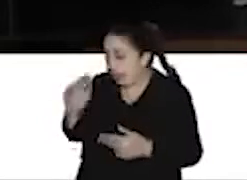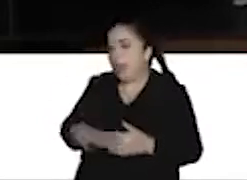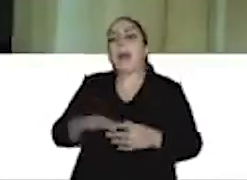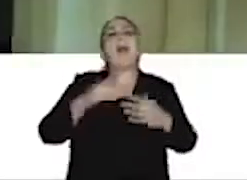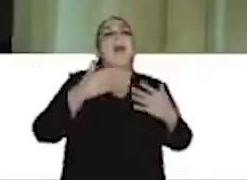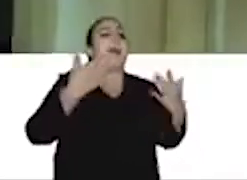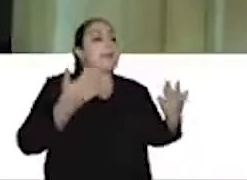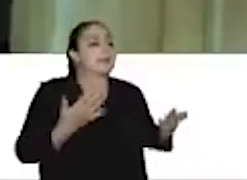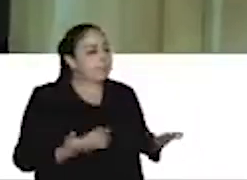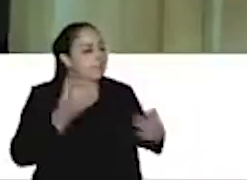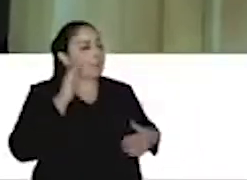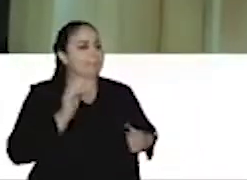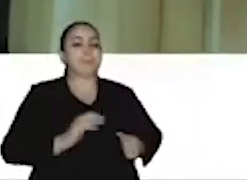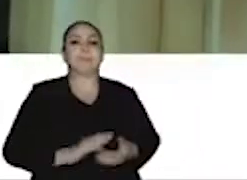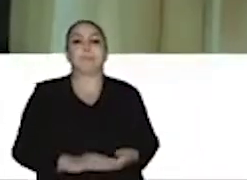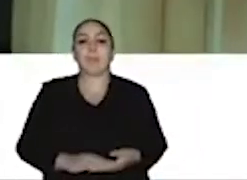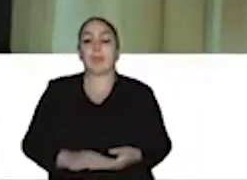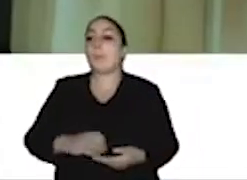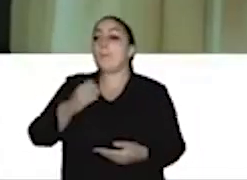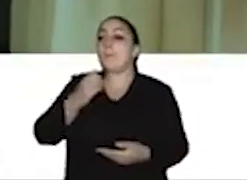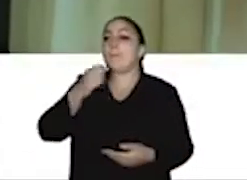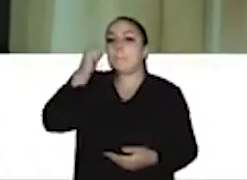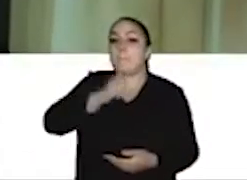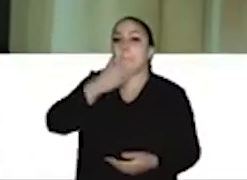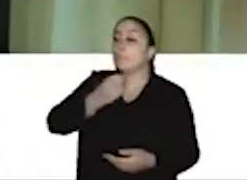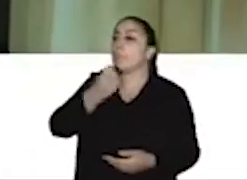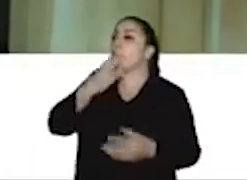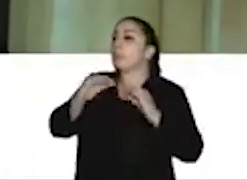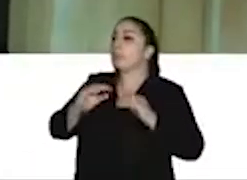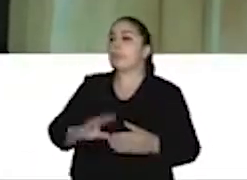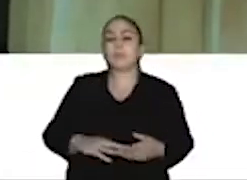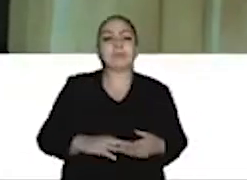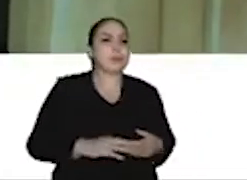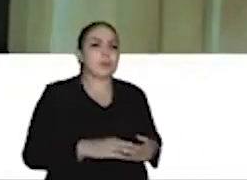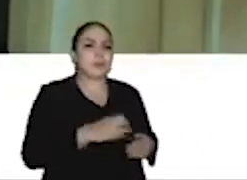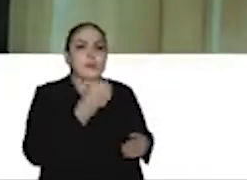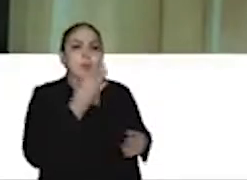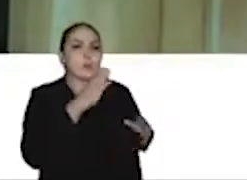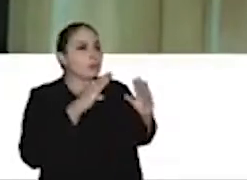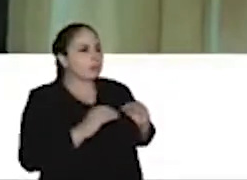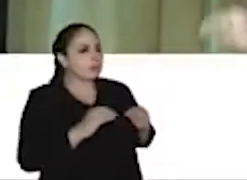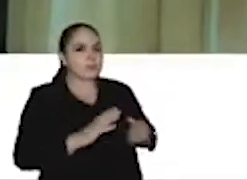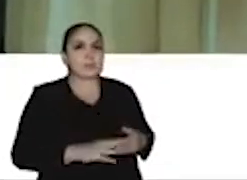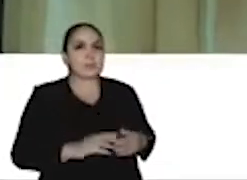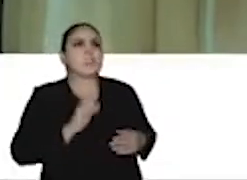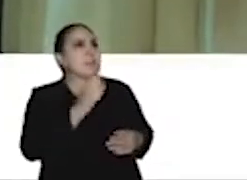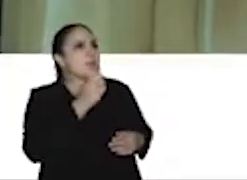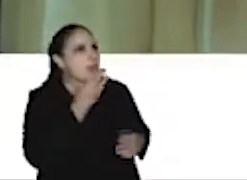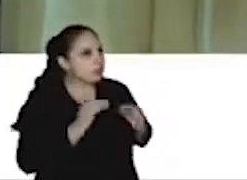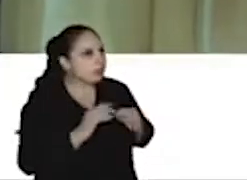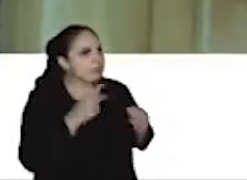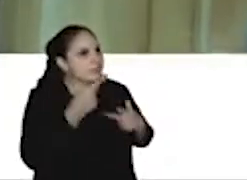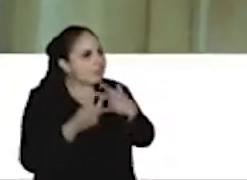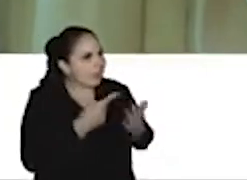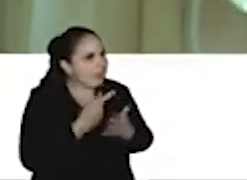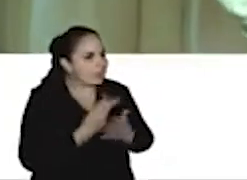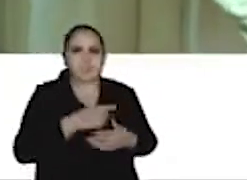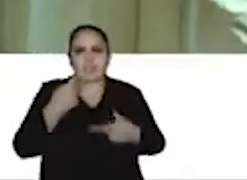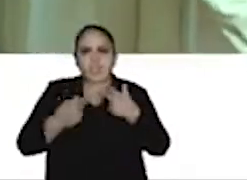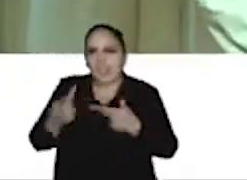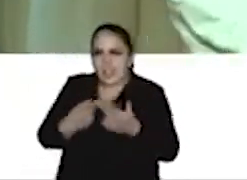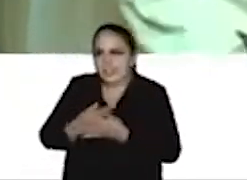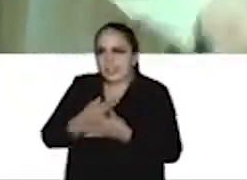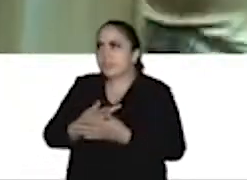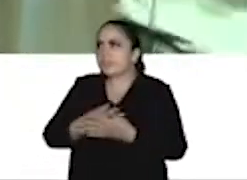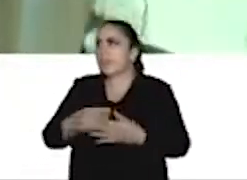Atenção. Senhoras e senhores, boa noite. Boa noite. Que boa noite. Que boa noite. Boa noite, tá falando errado. Tá falando errado. Você é uma